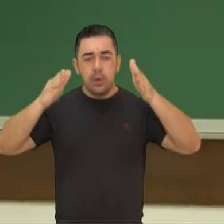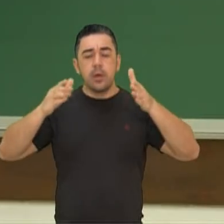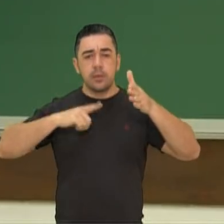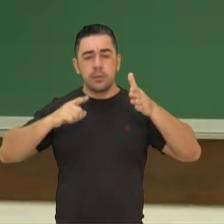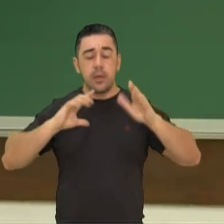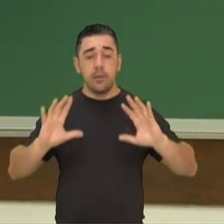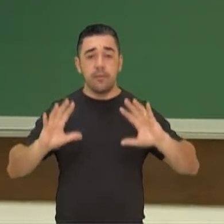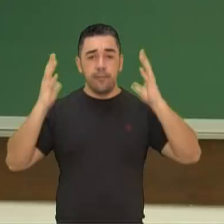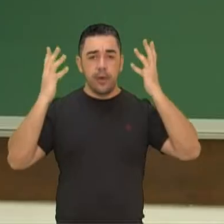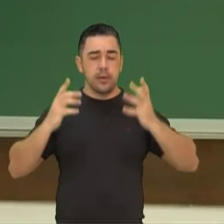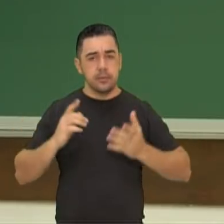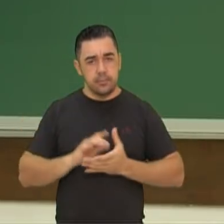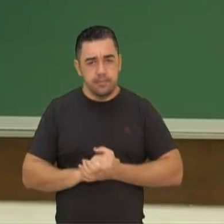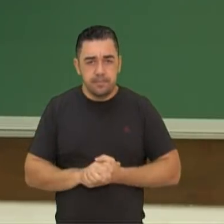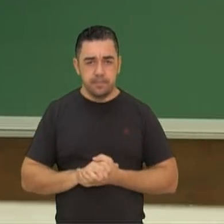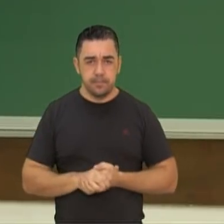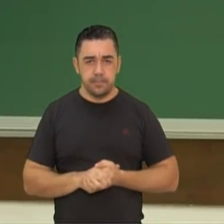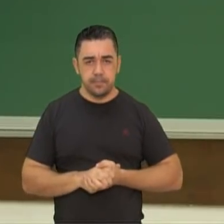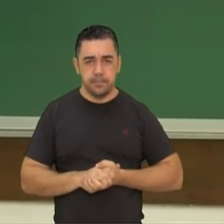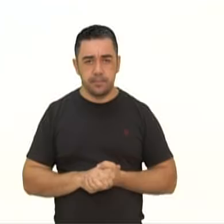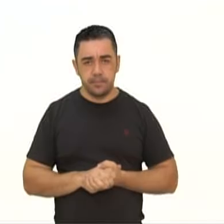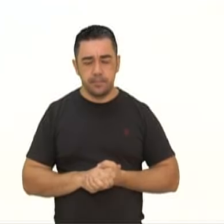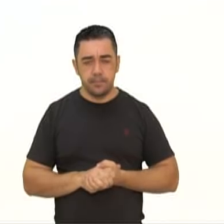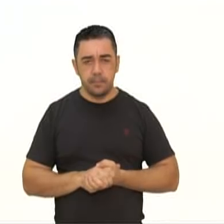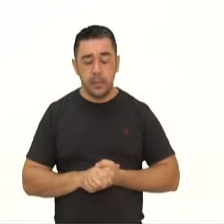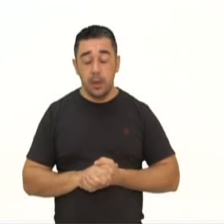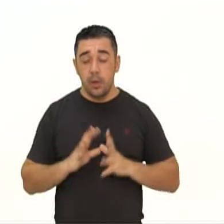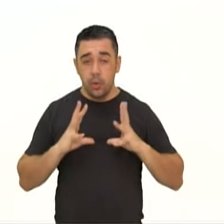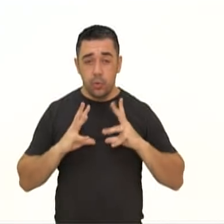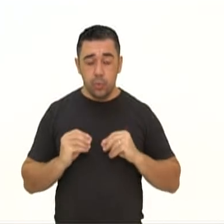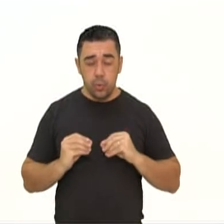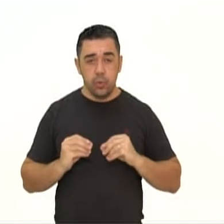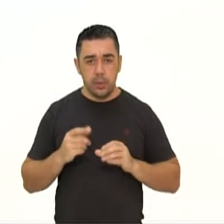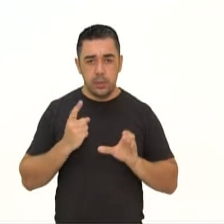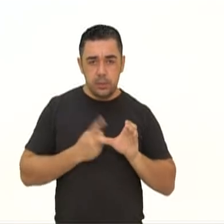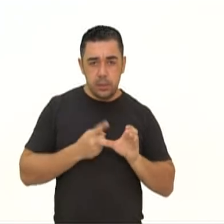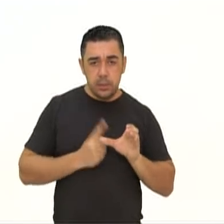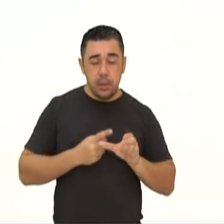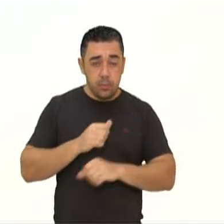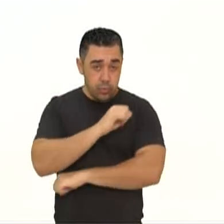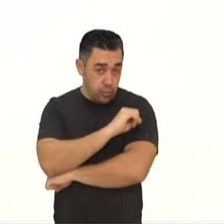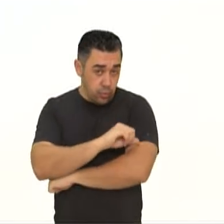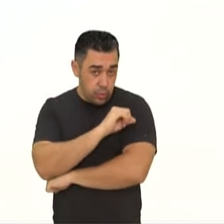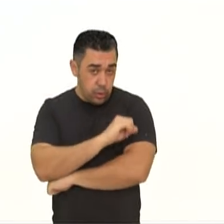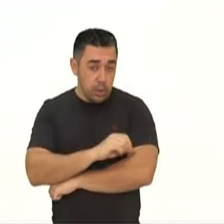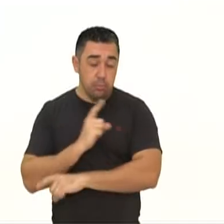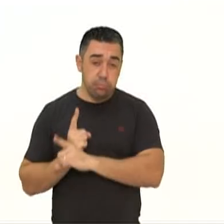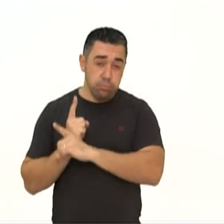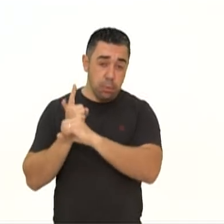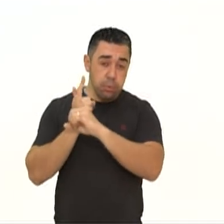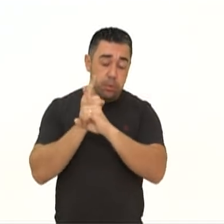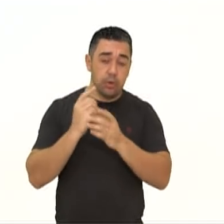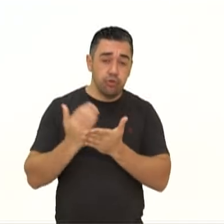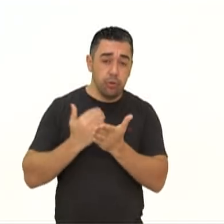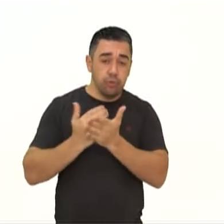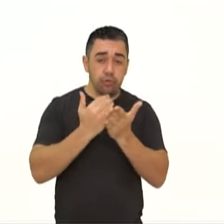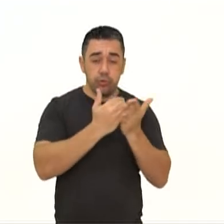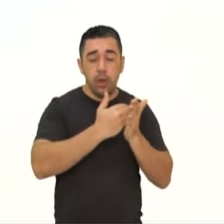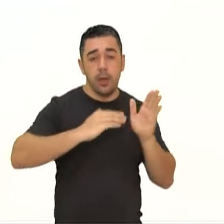grandes eventos. Em toda a orla da cidade do Rio de Janeiro, foram retiradas das